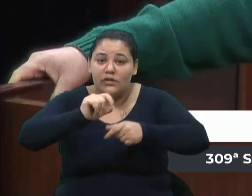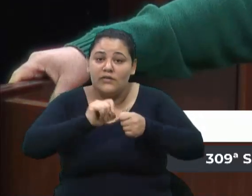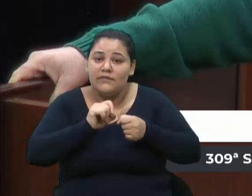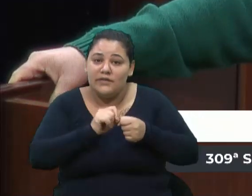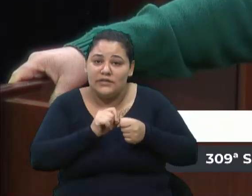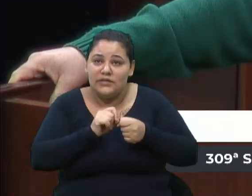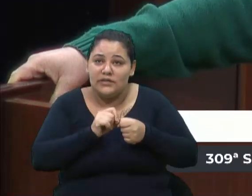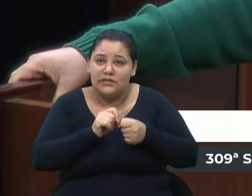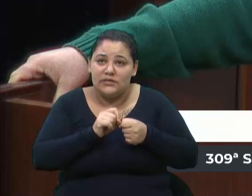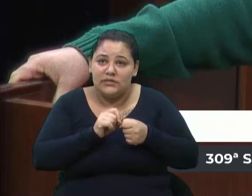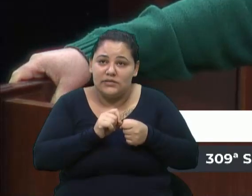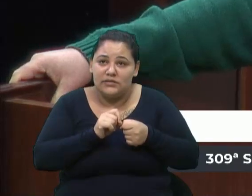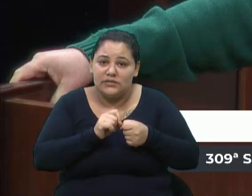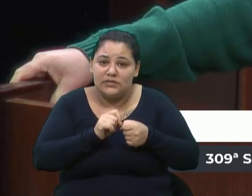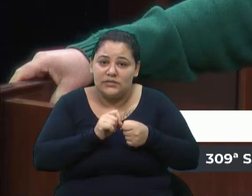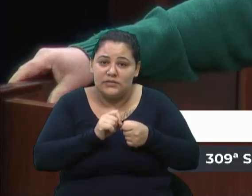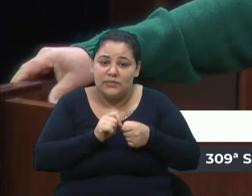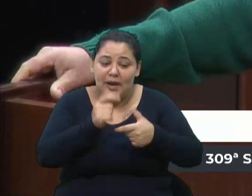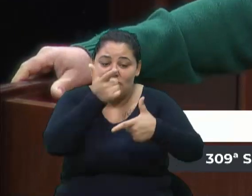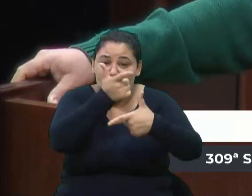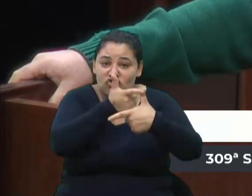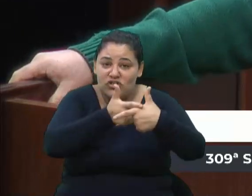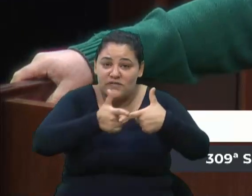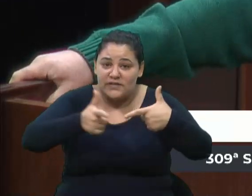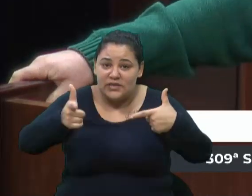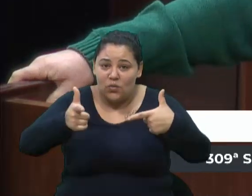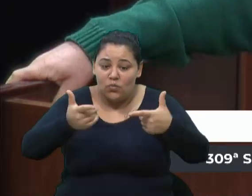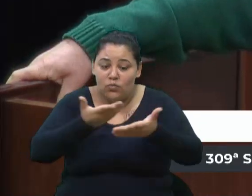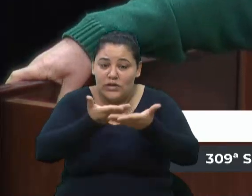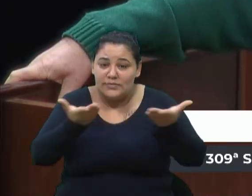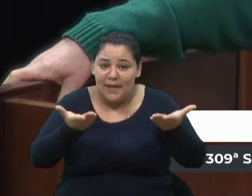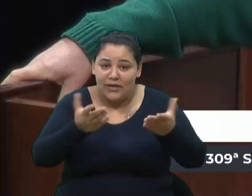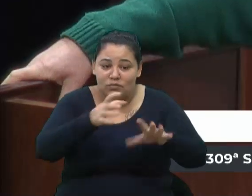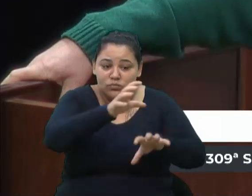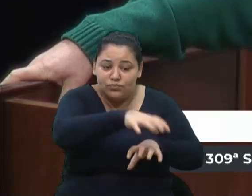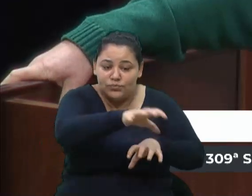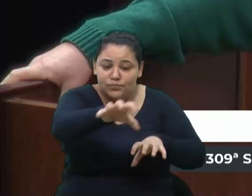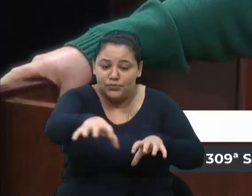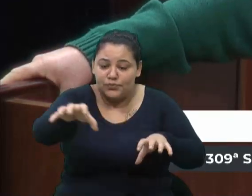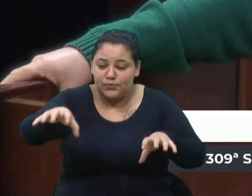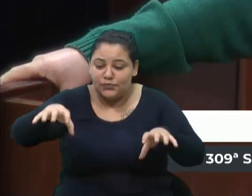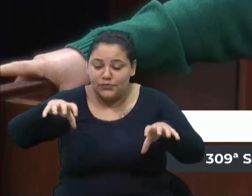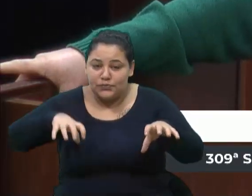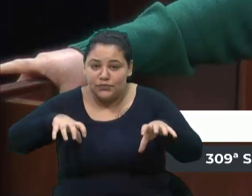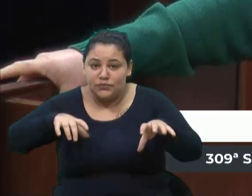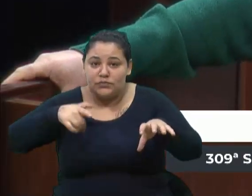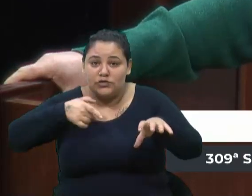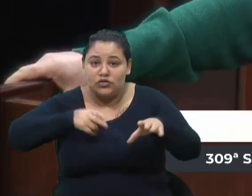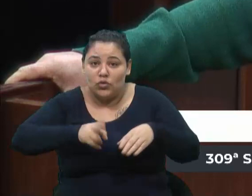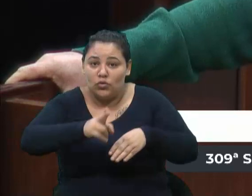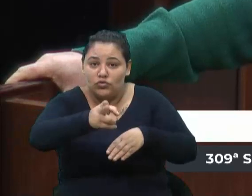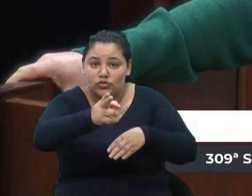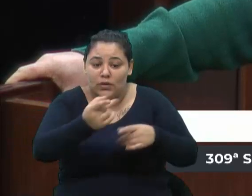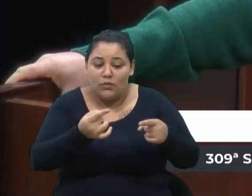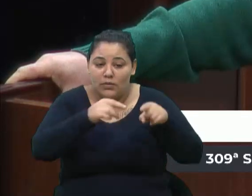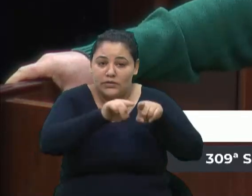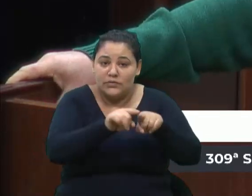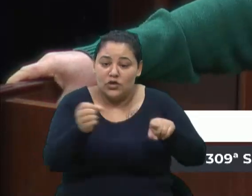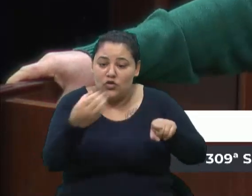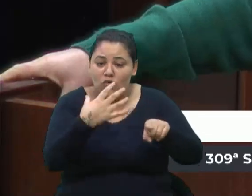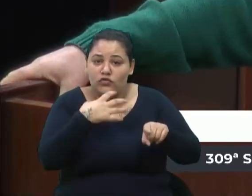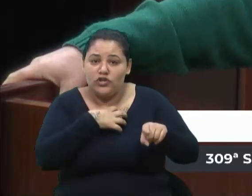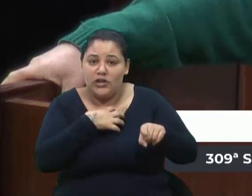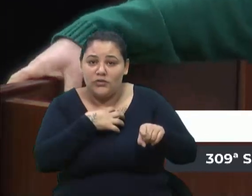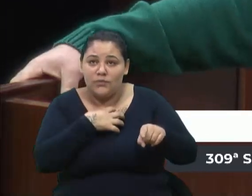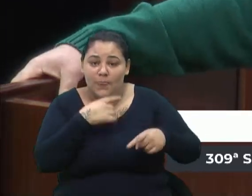esse fatiamento por espaços para que a gente possa continuar com parcerias com novas modalidades talvez de concessão rede